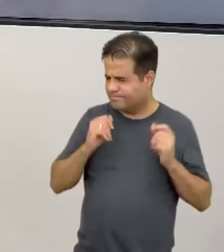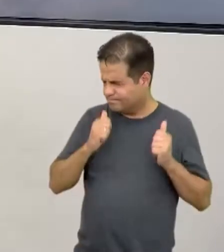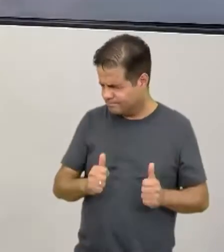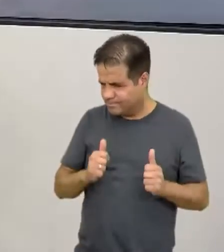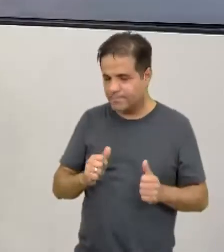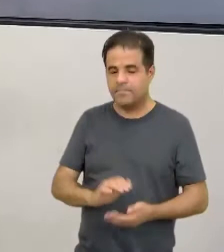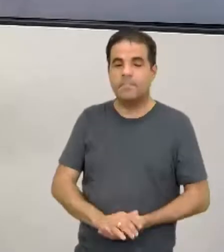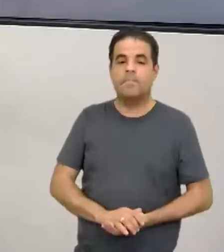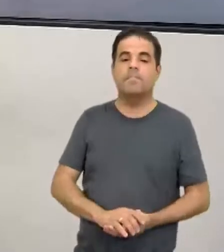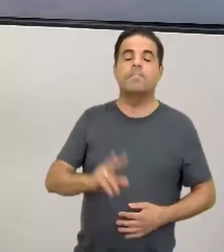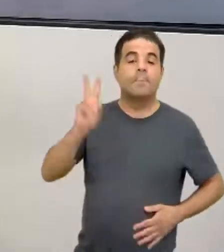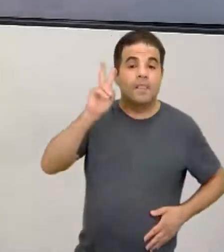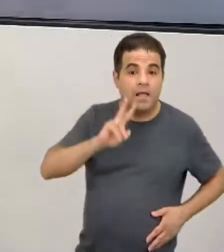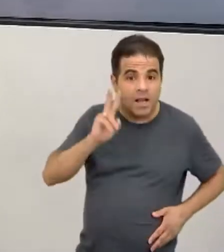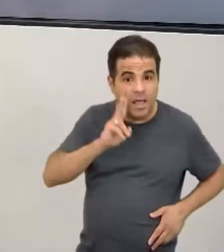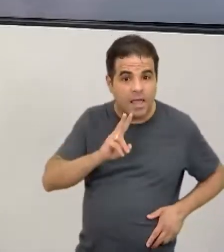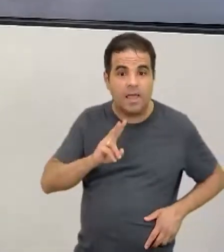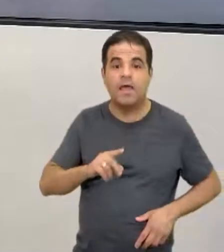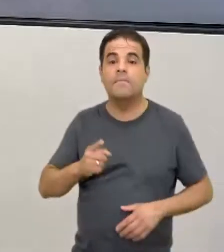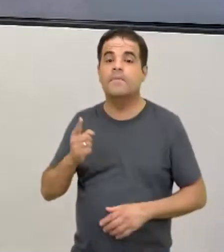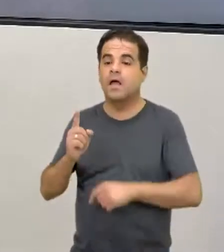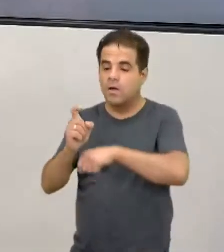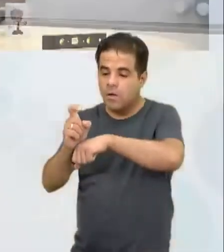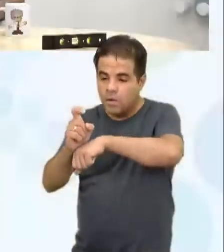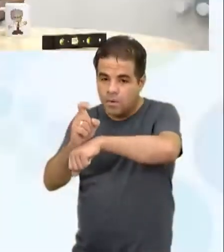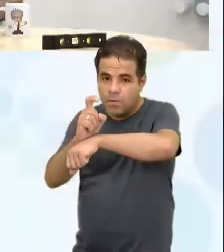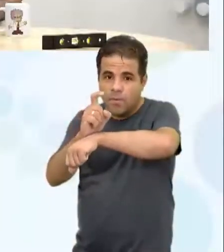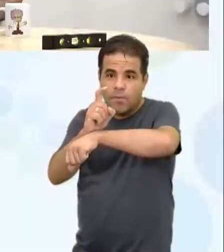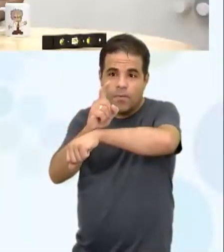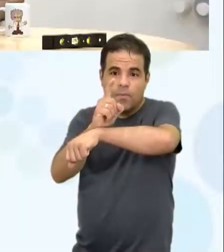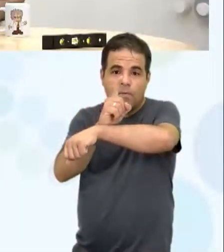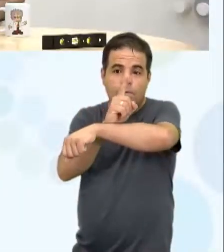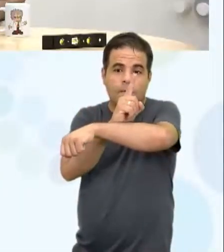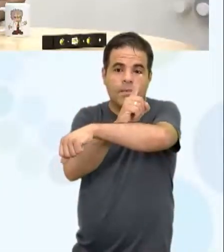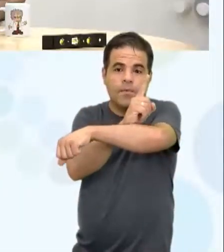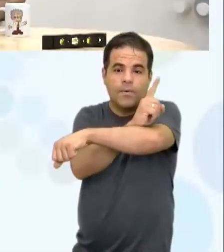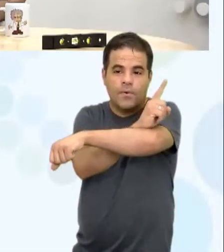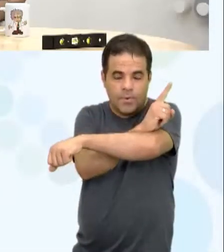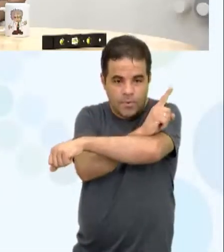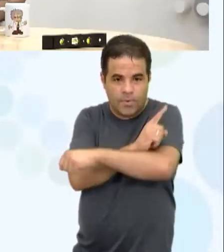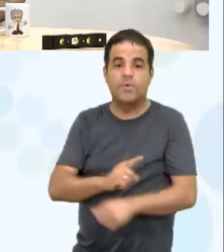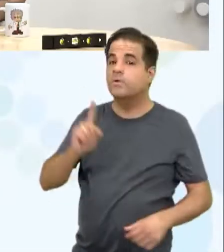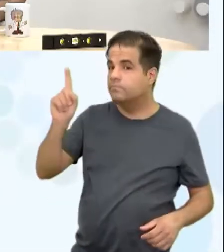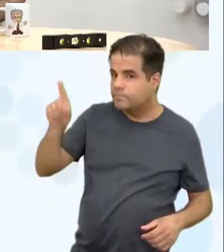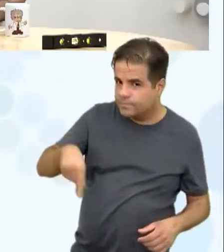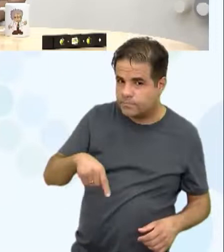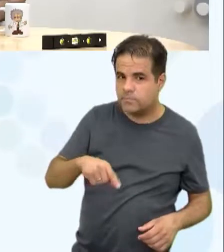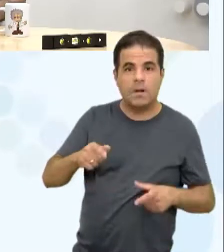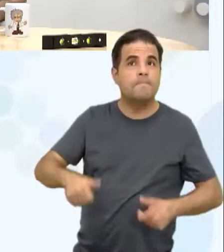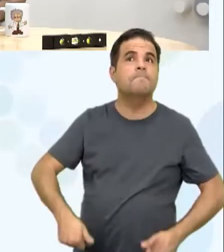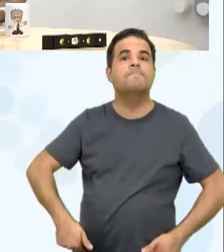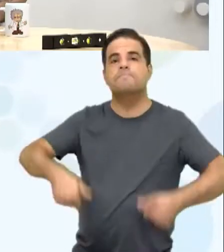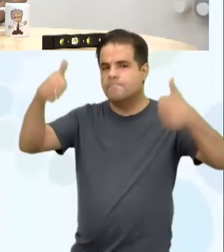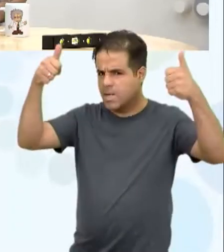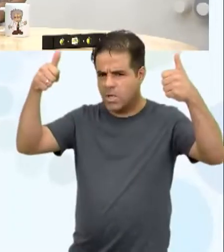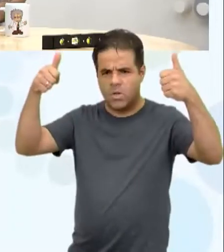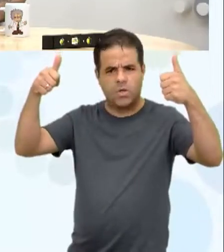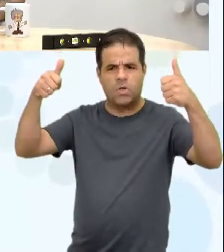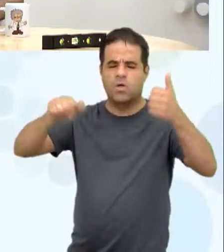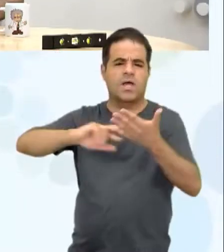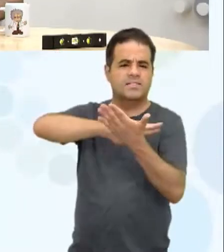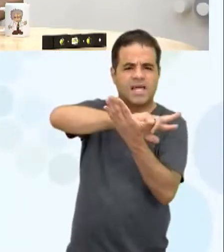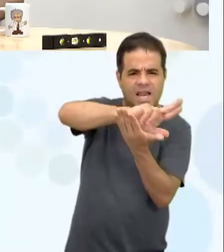mesmo. Lembra, né, gente, que assim, a evolução, né, Giba, não necessariamente melhorou né?